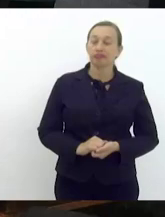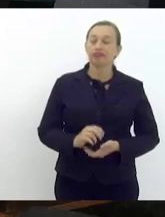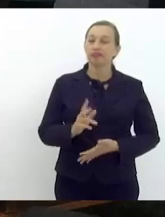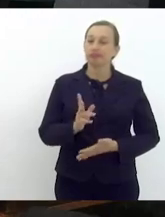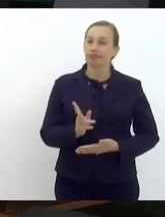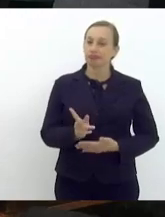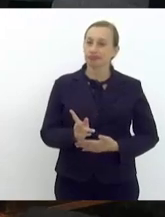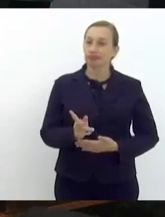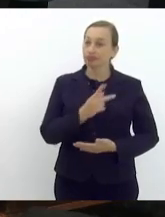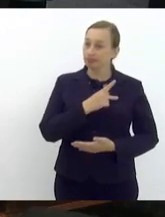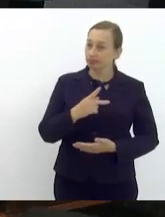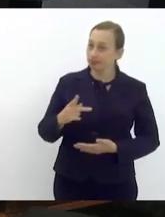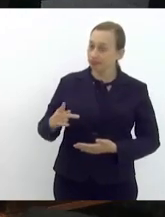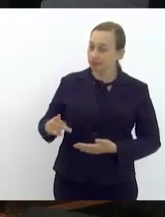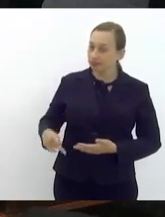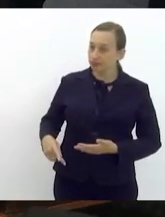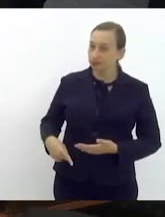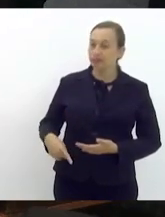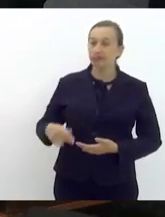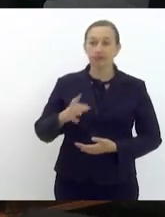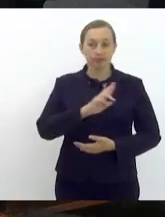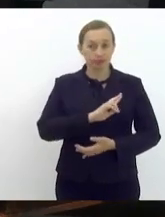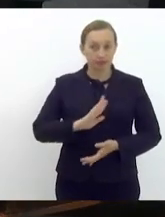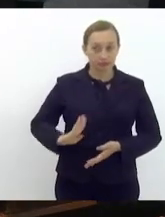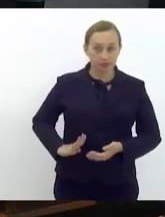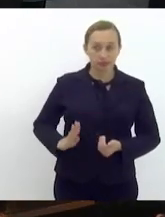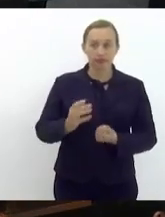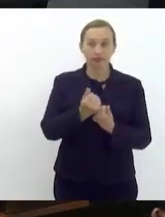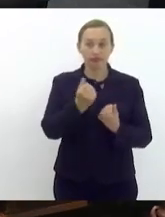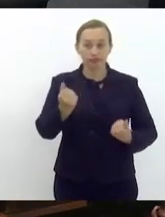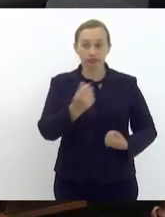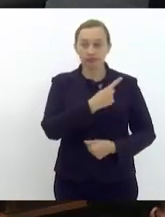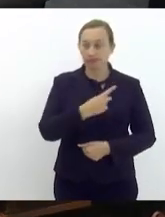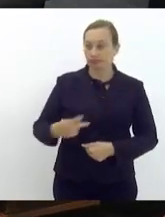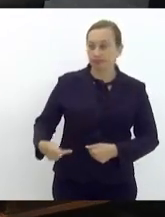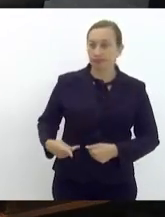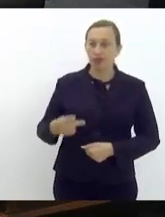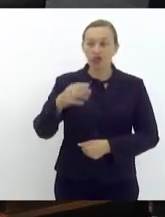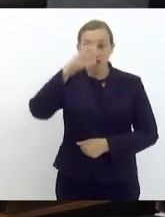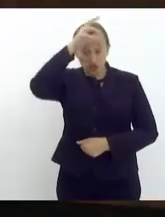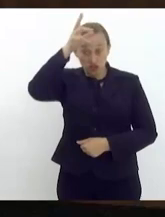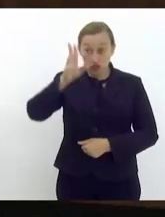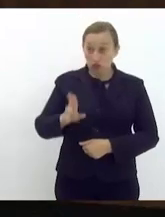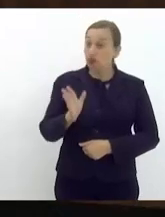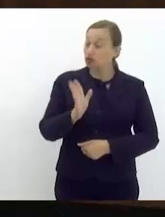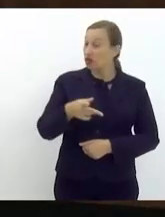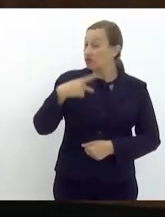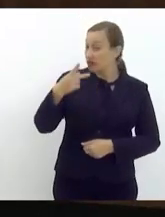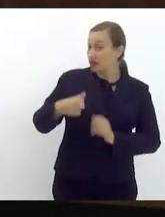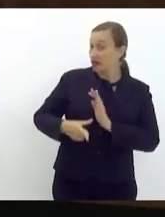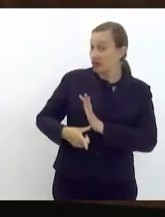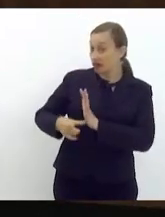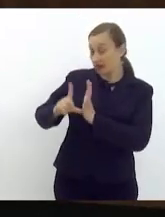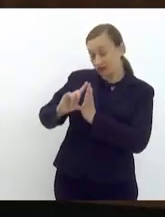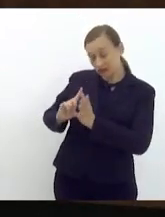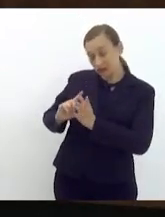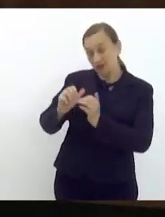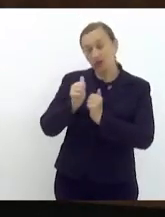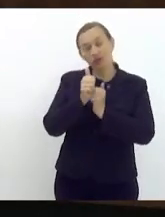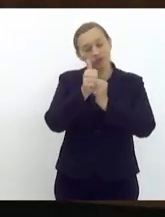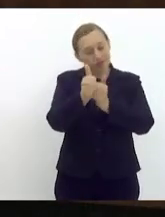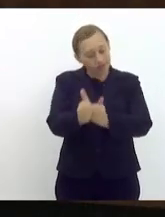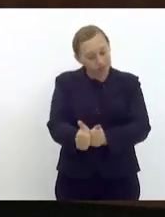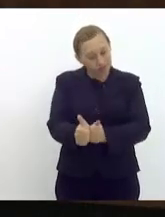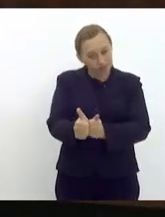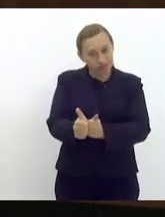Prezado presidente Bacelar, vice-presidente Tia Ju, como eu falei antes, eu acompanhei